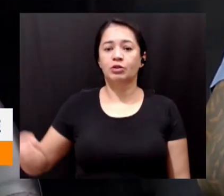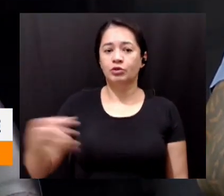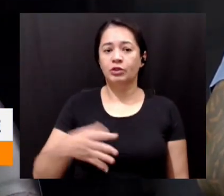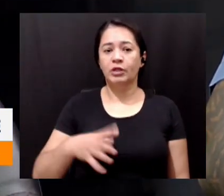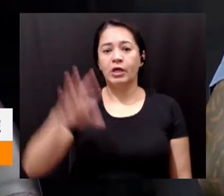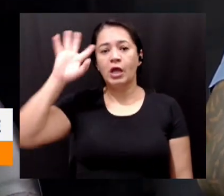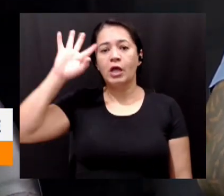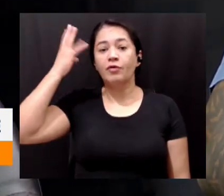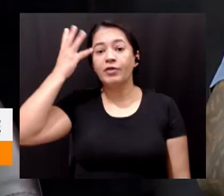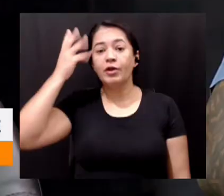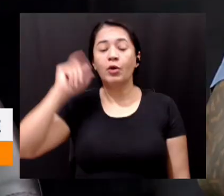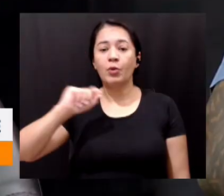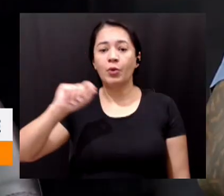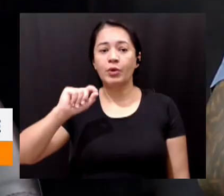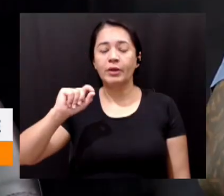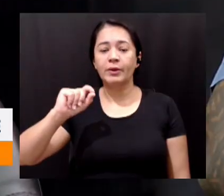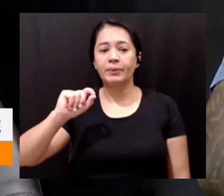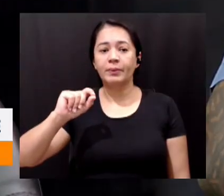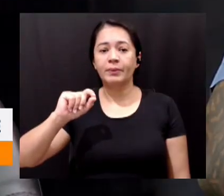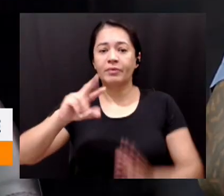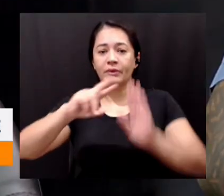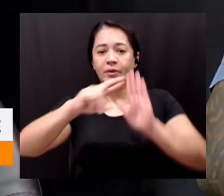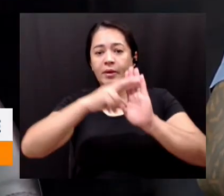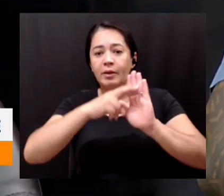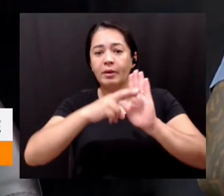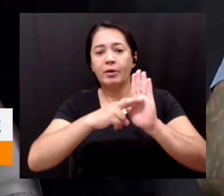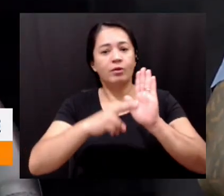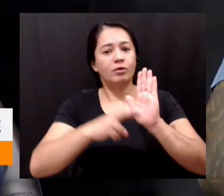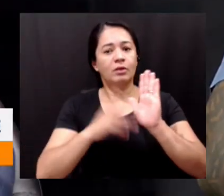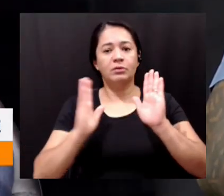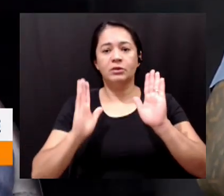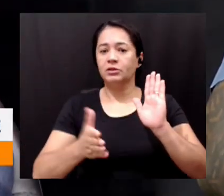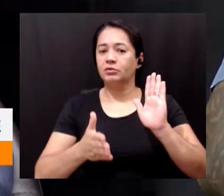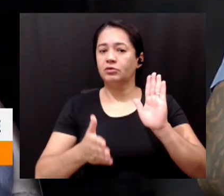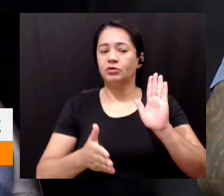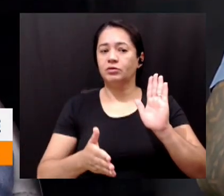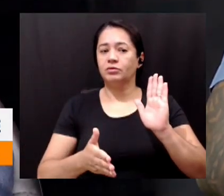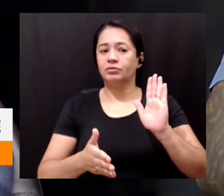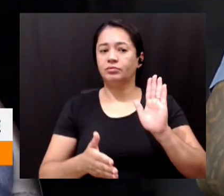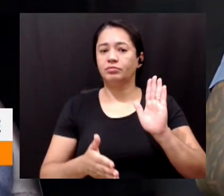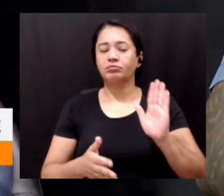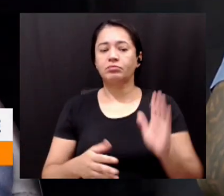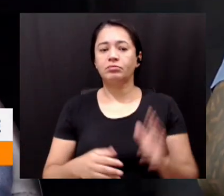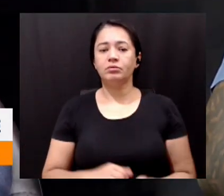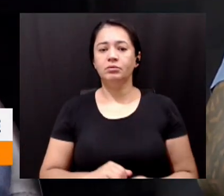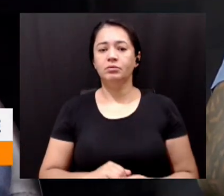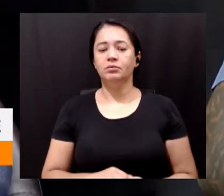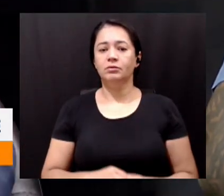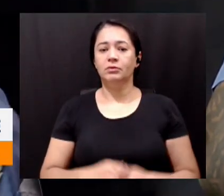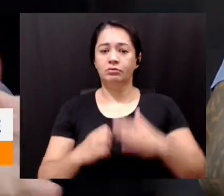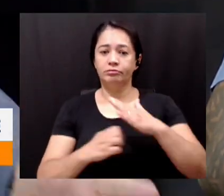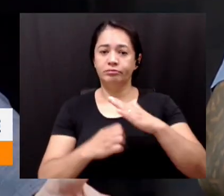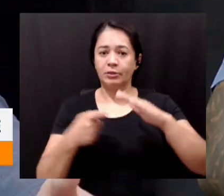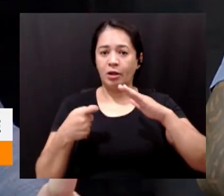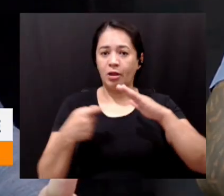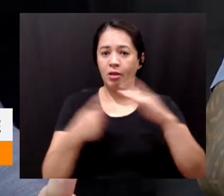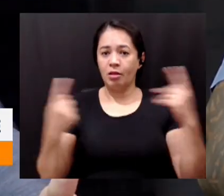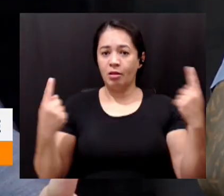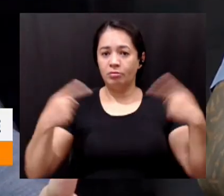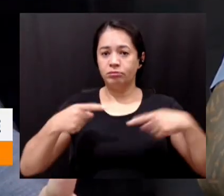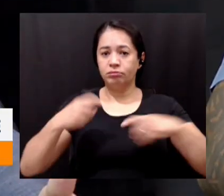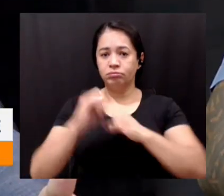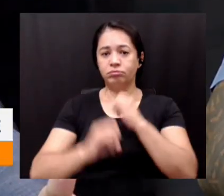essa situação, regulamentando essa norma e essas questões com as casas de apostas, né, online. Então veio a